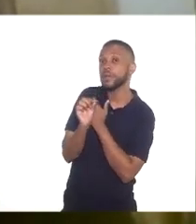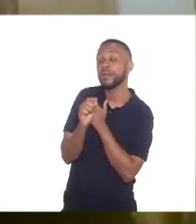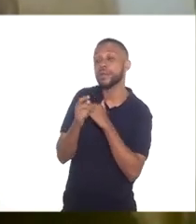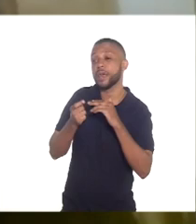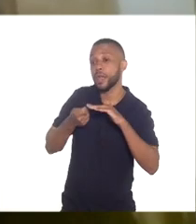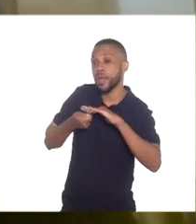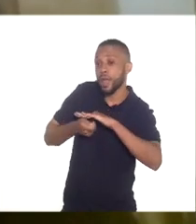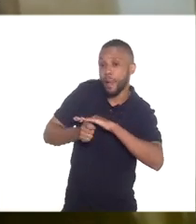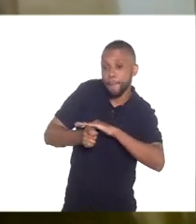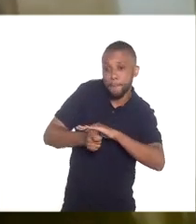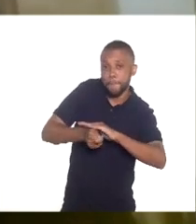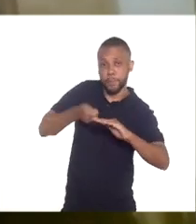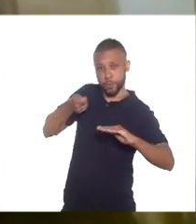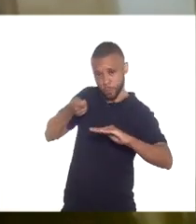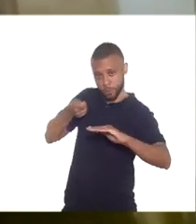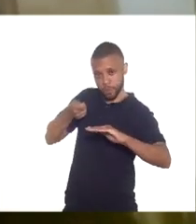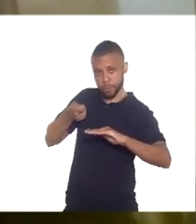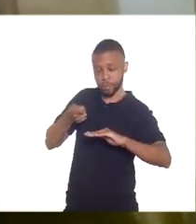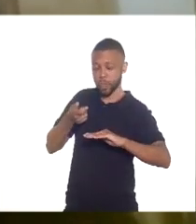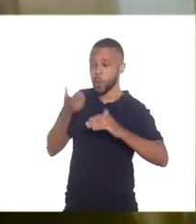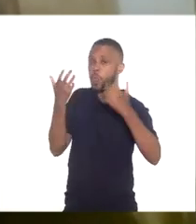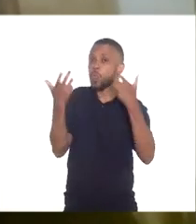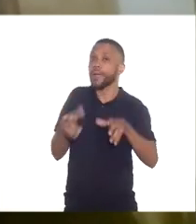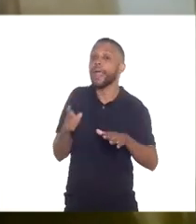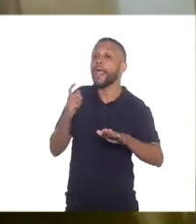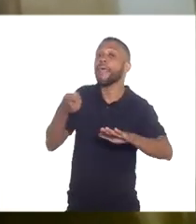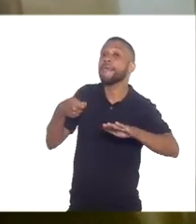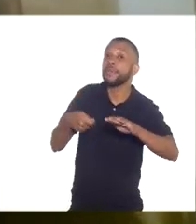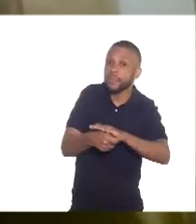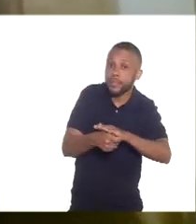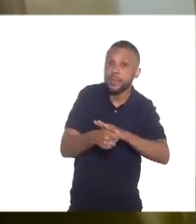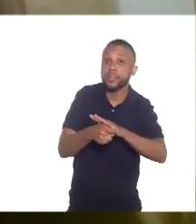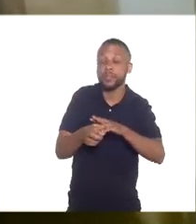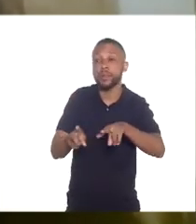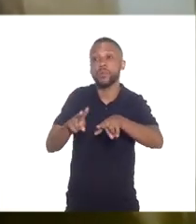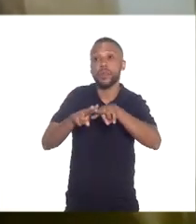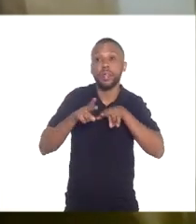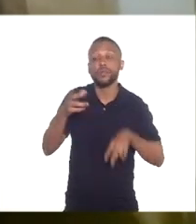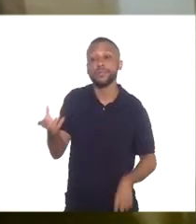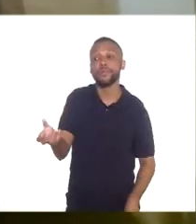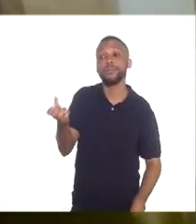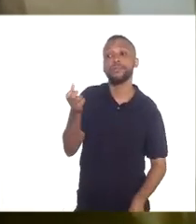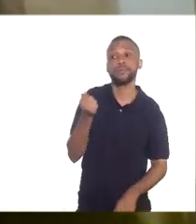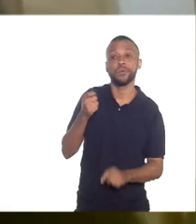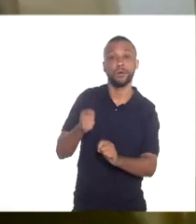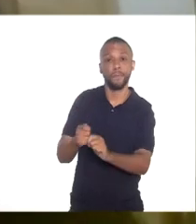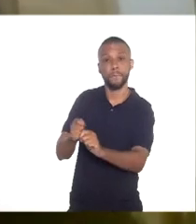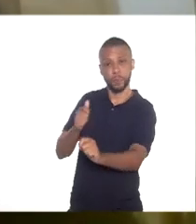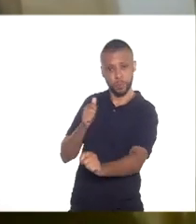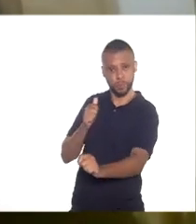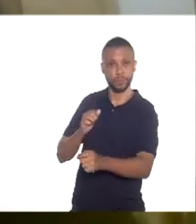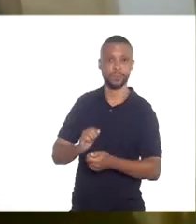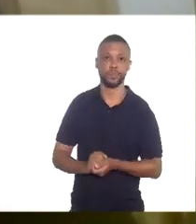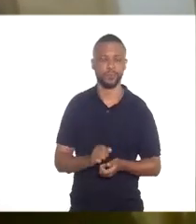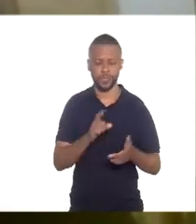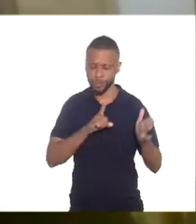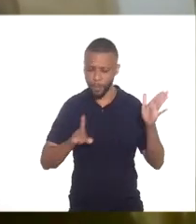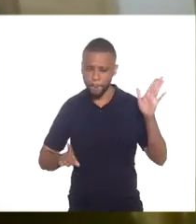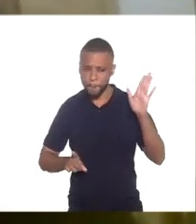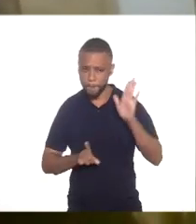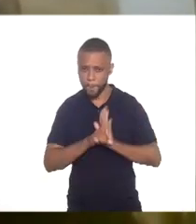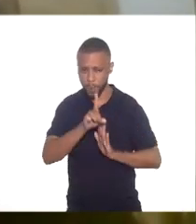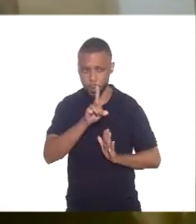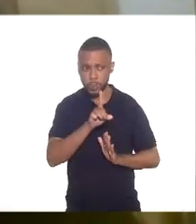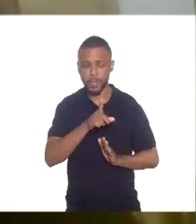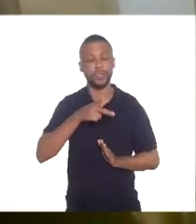desinvestimento em detrimento do investimento produtivo que lhe dá receita? Né? Essa é uma pergunta que eu gosto de